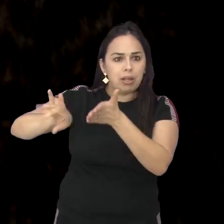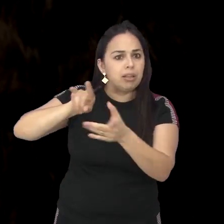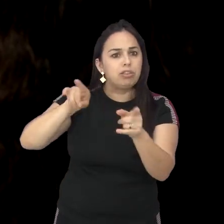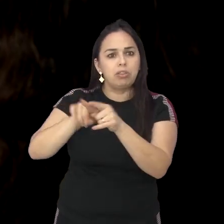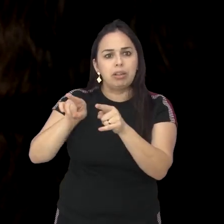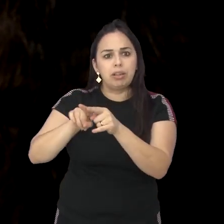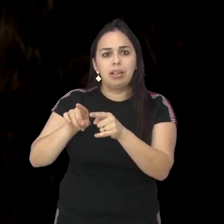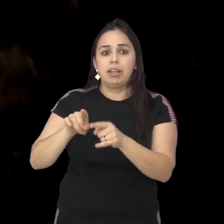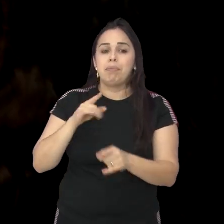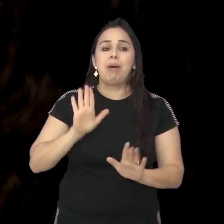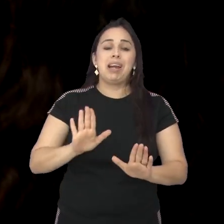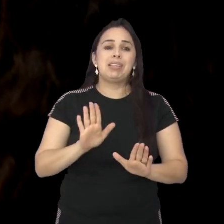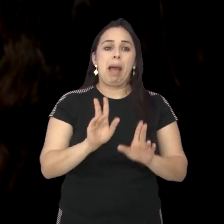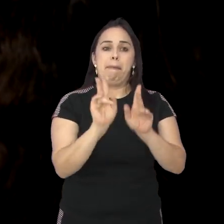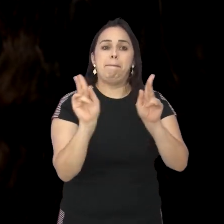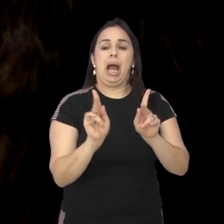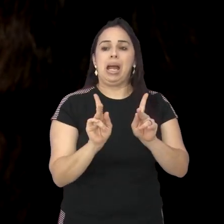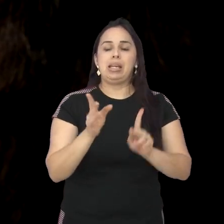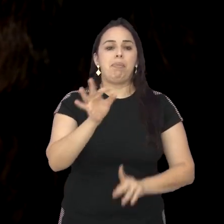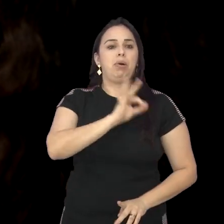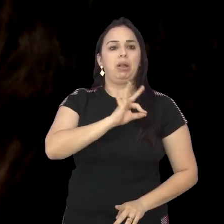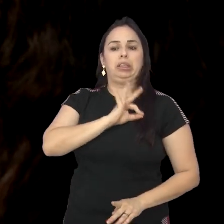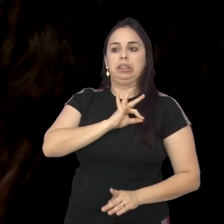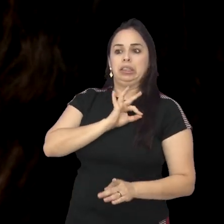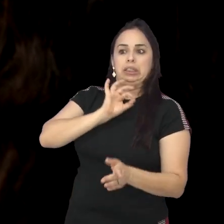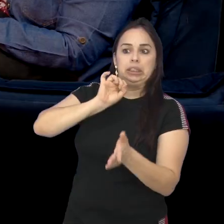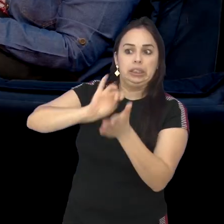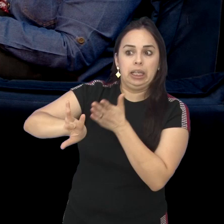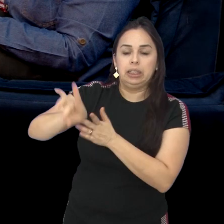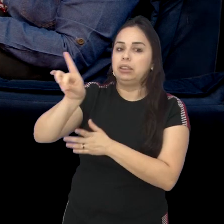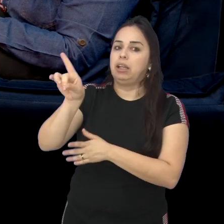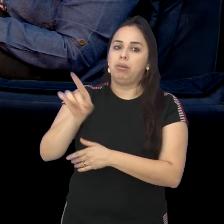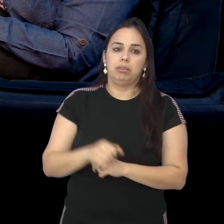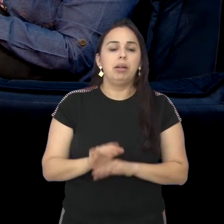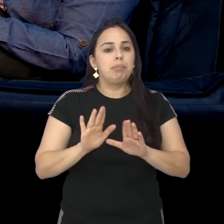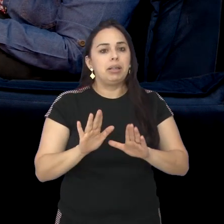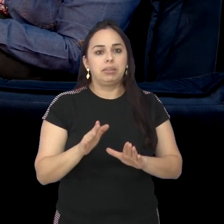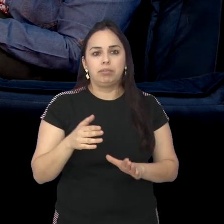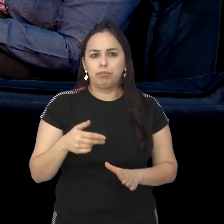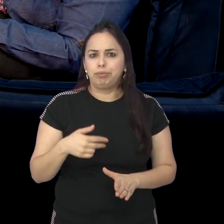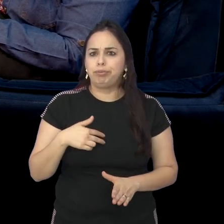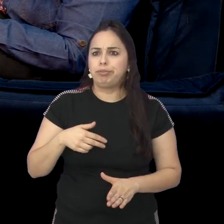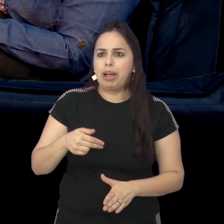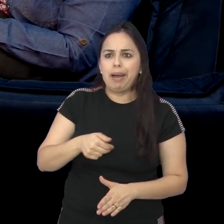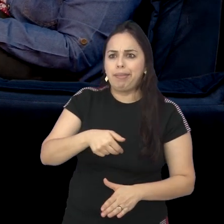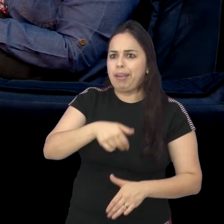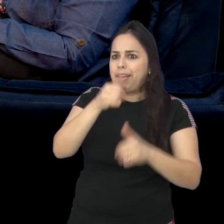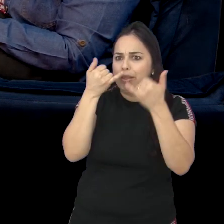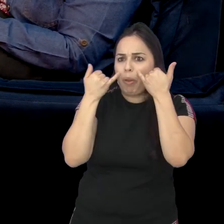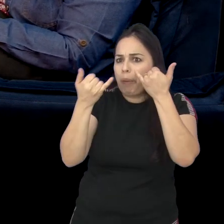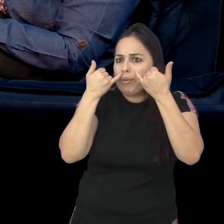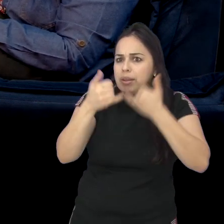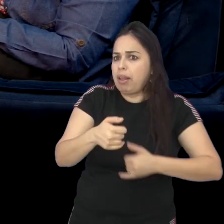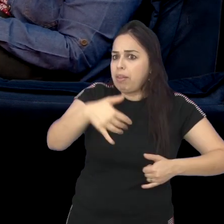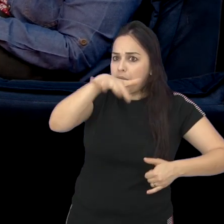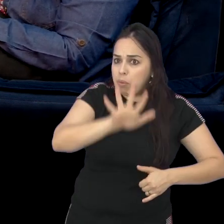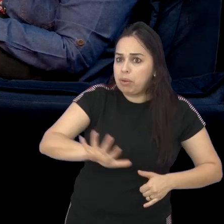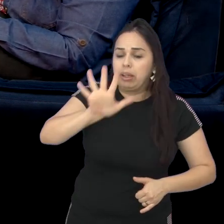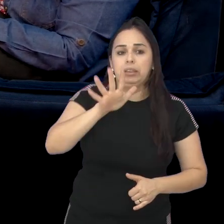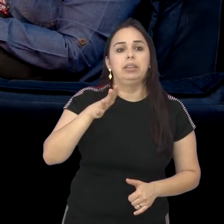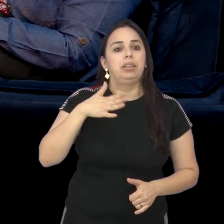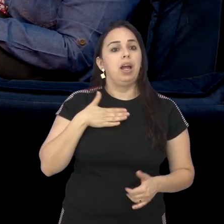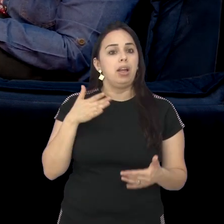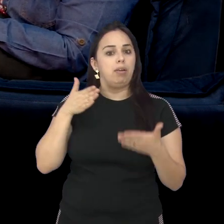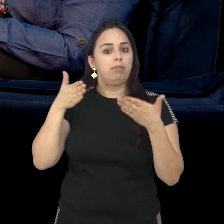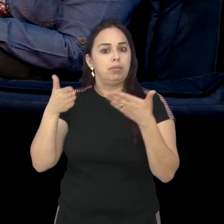algo pacífico. Aí eu fui... Isso teve uma repercussão nacional, né? Sim, eu fui para lá e fiquei fechada